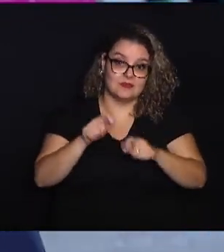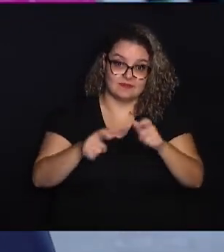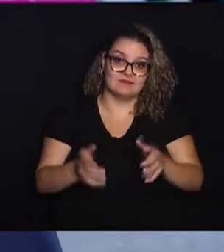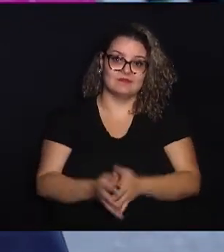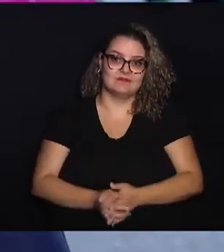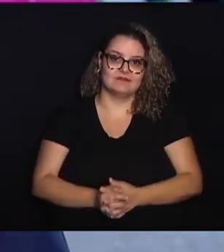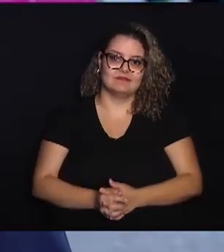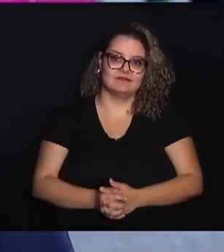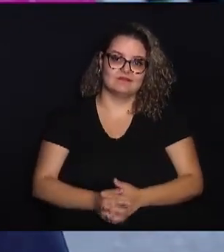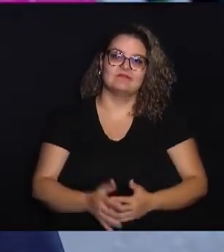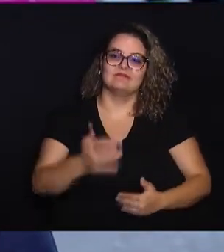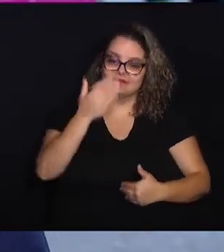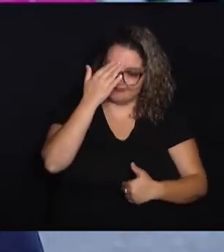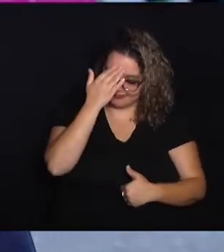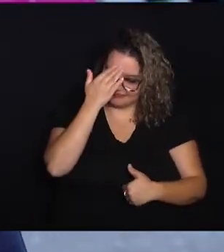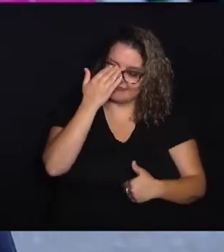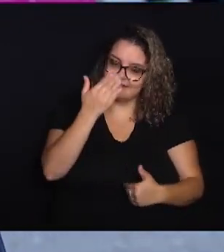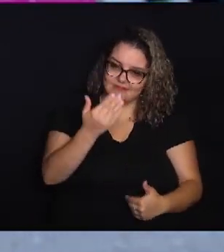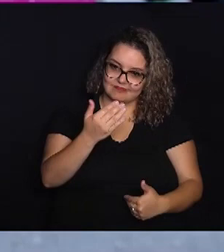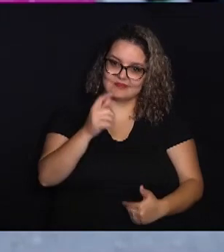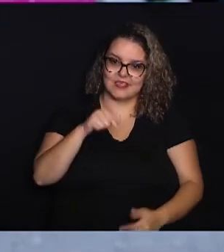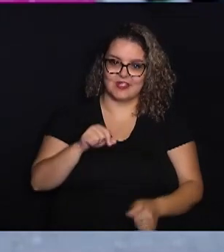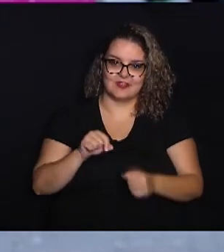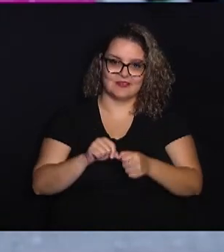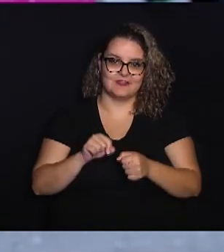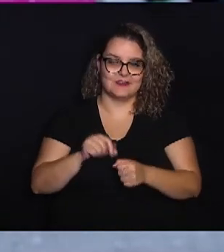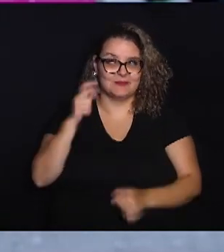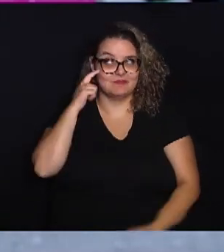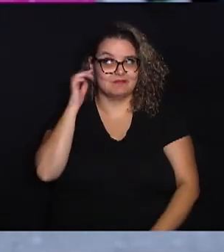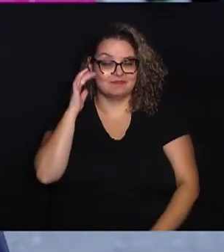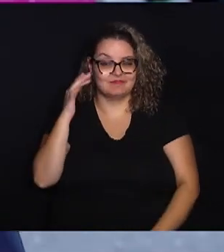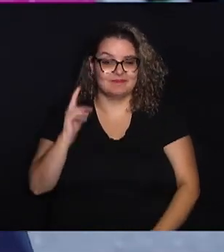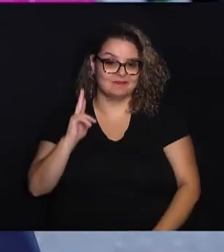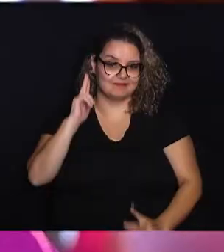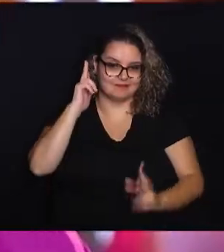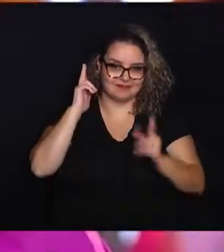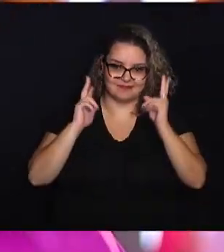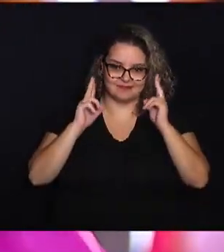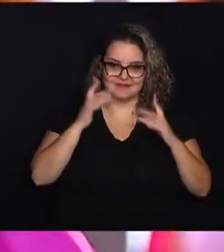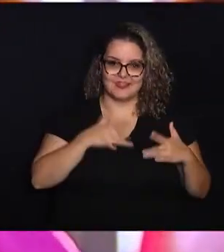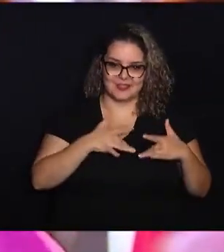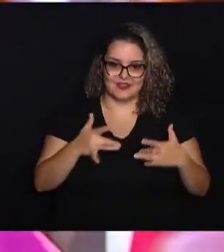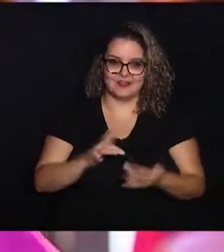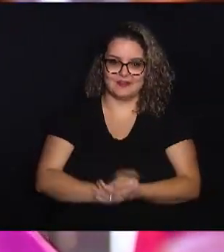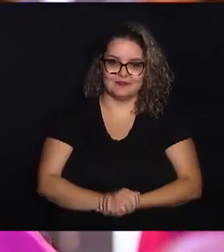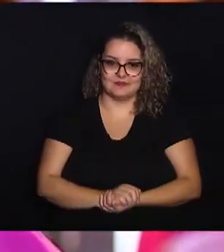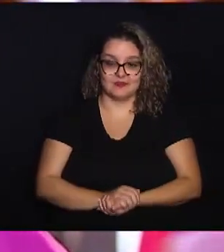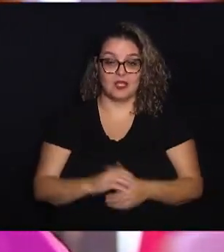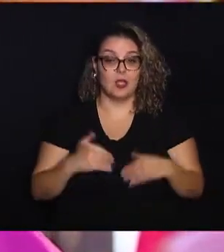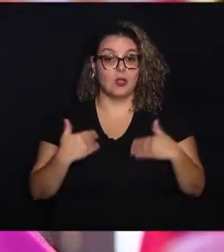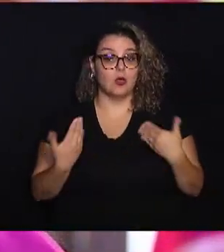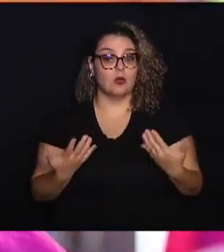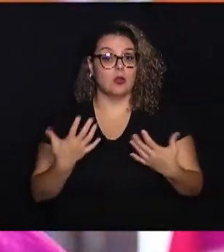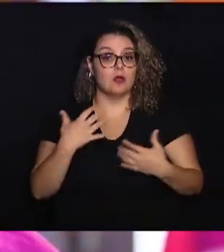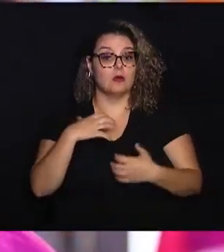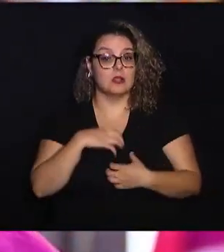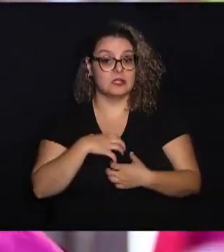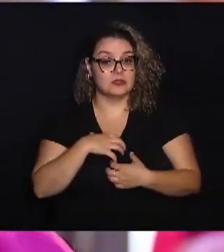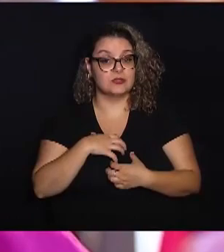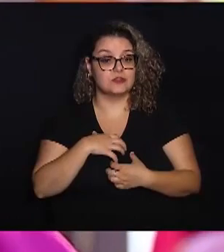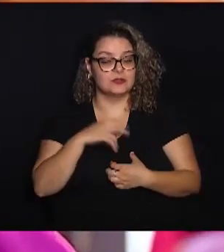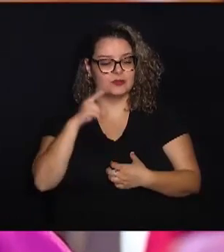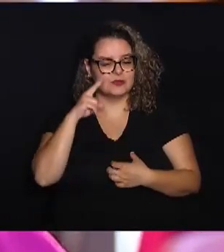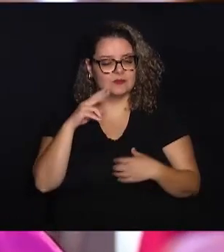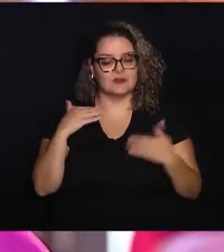é gratificante e é o que me fez pensar em cortar o cabelo para doar. Qual que é a sensação, né, de se ver agora de